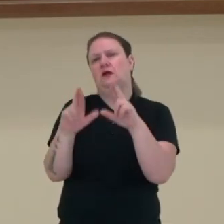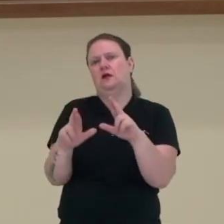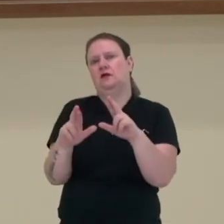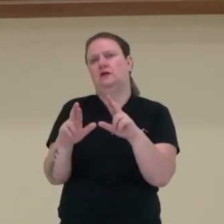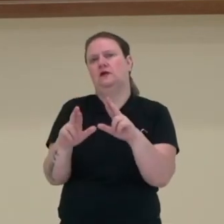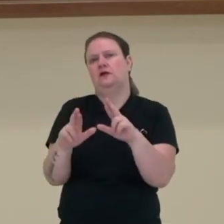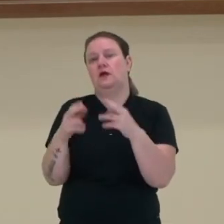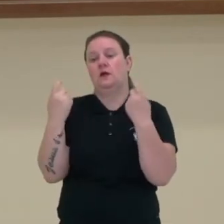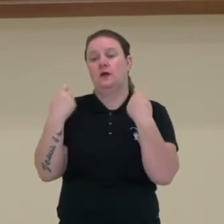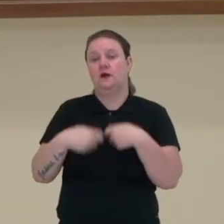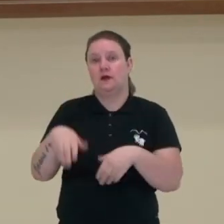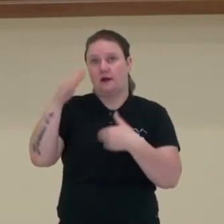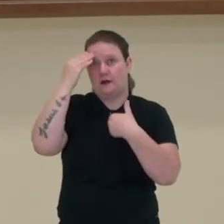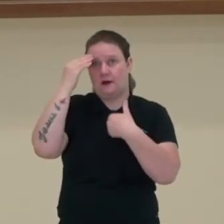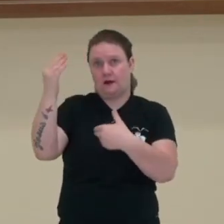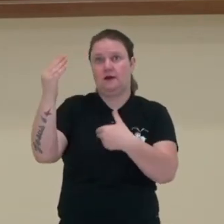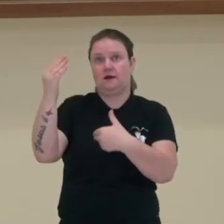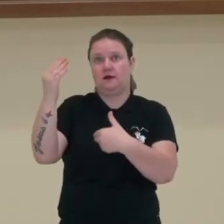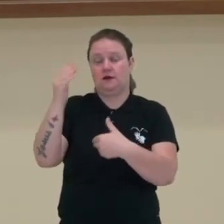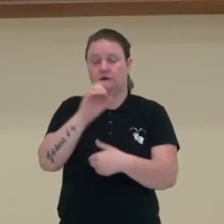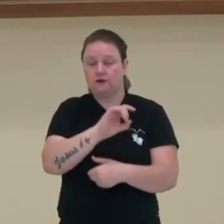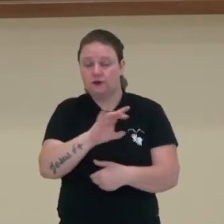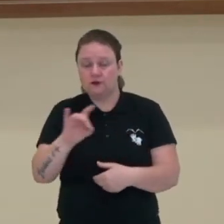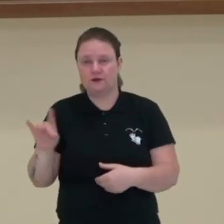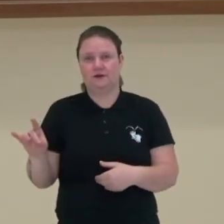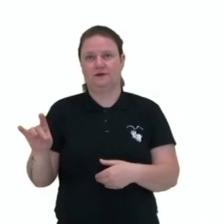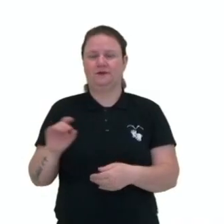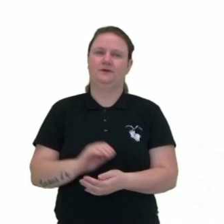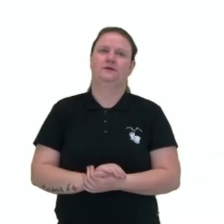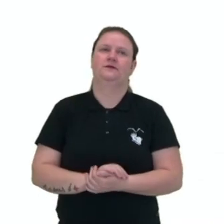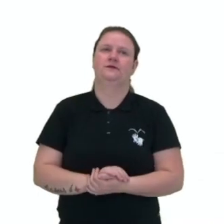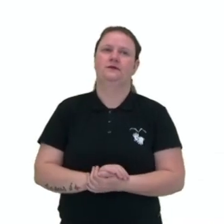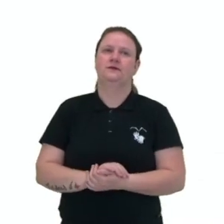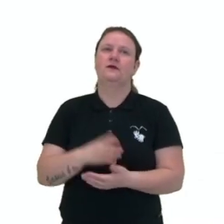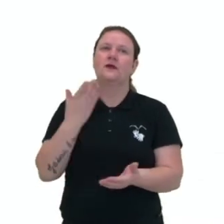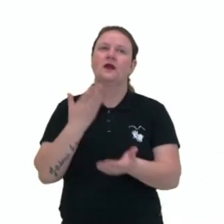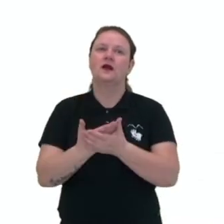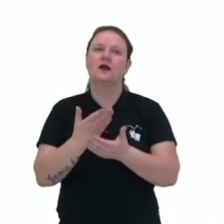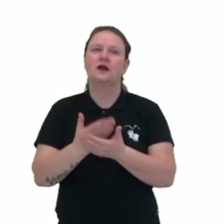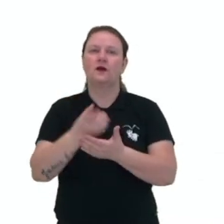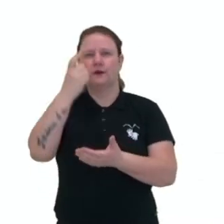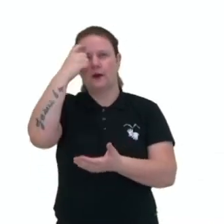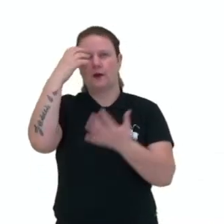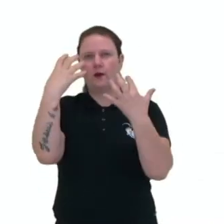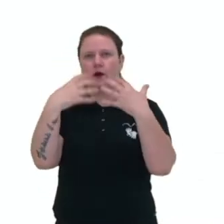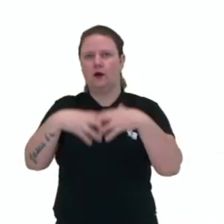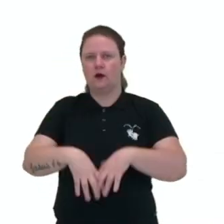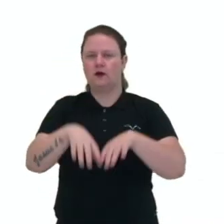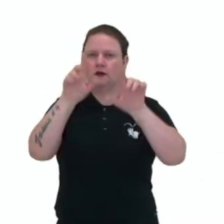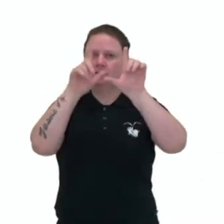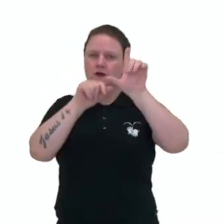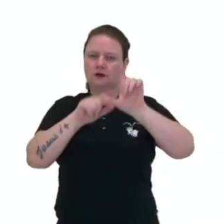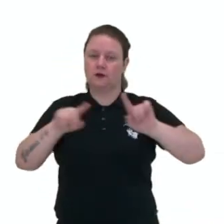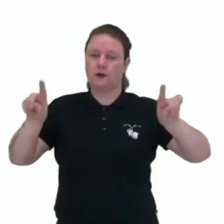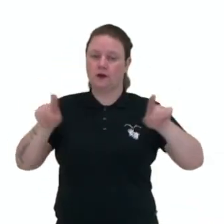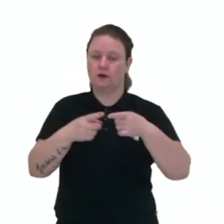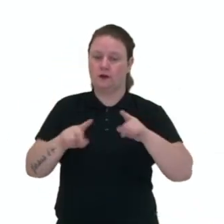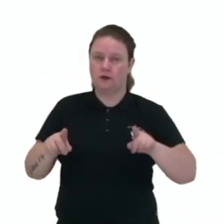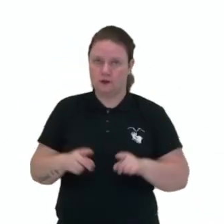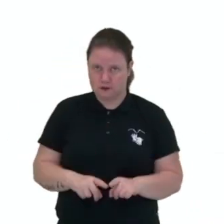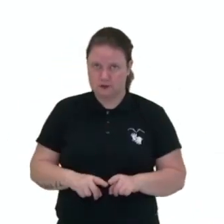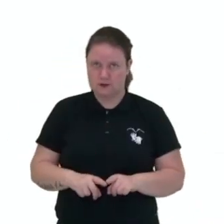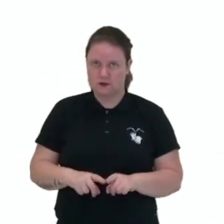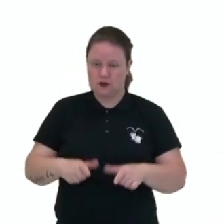que agradecer e ser cada dia melhor. Na aula de hoje, nós refletimos sobre a letra de uma música, Super